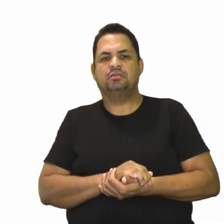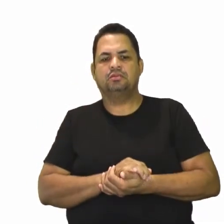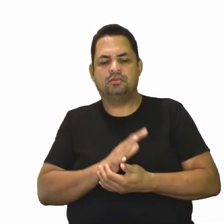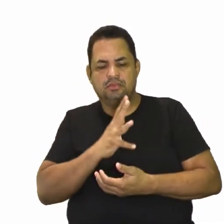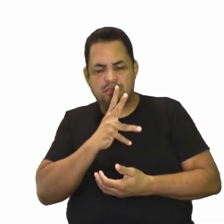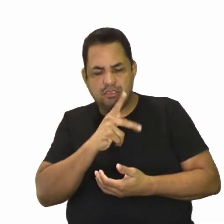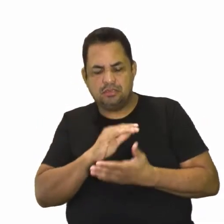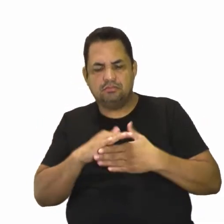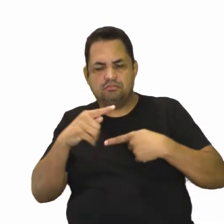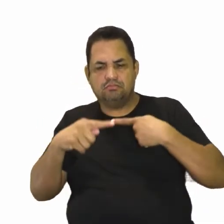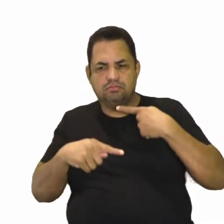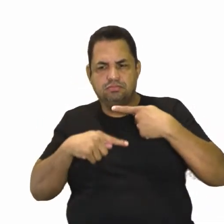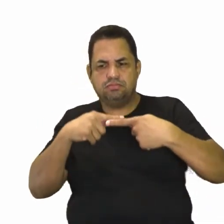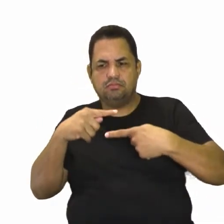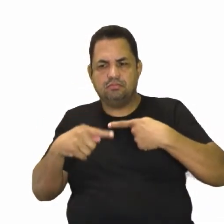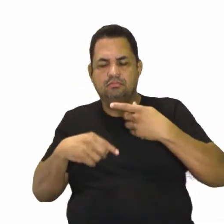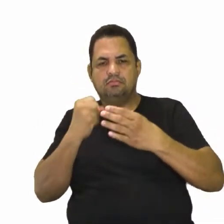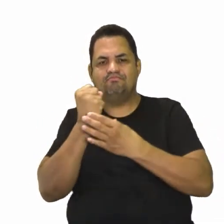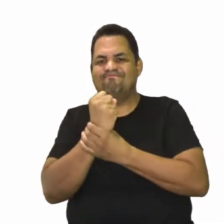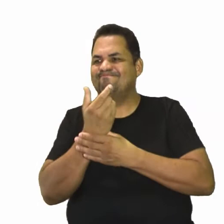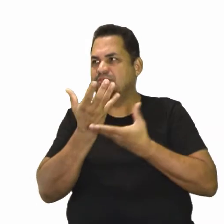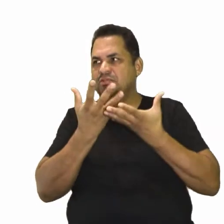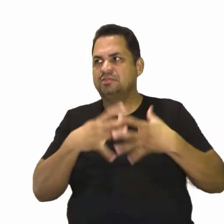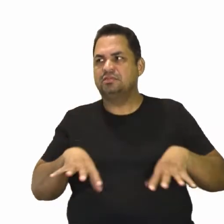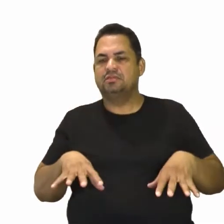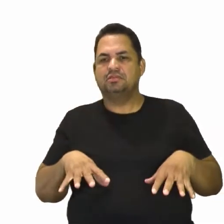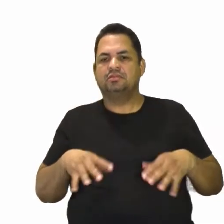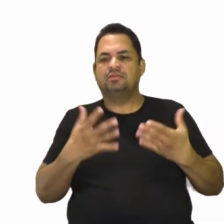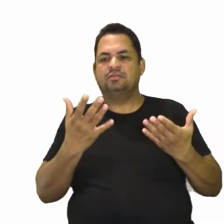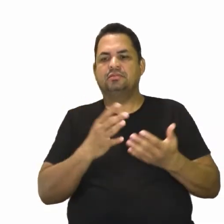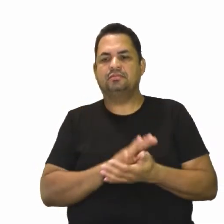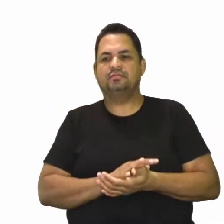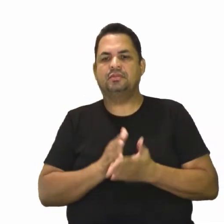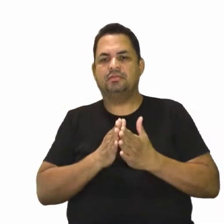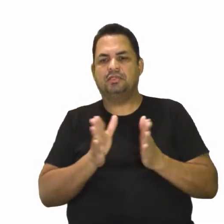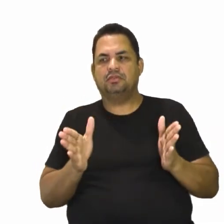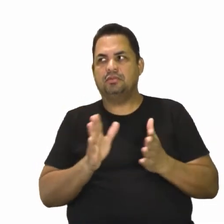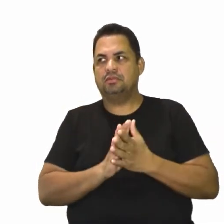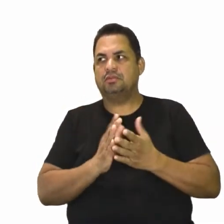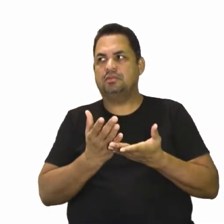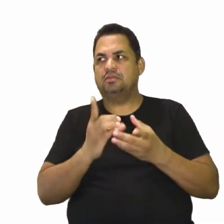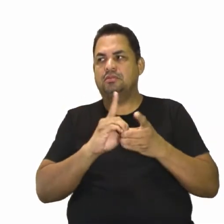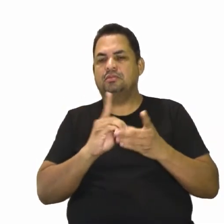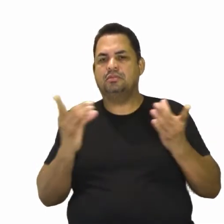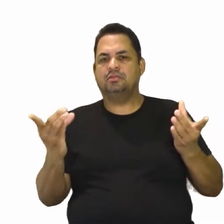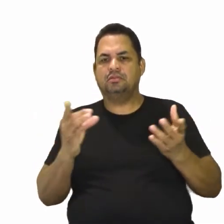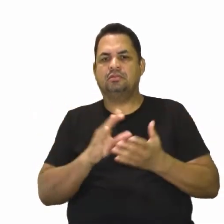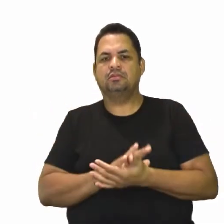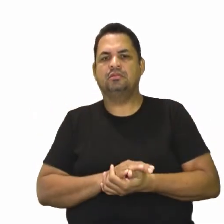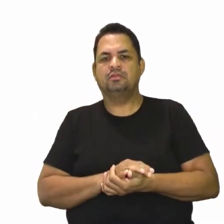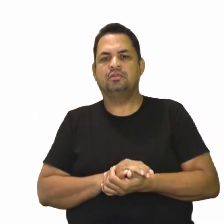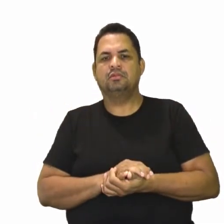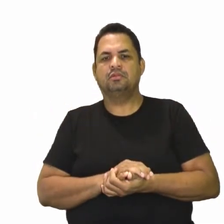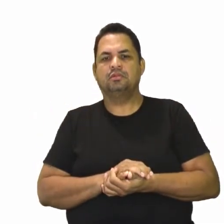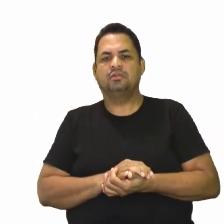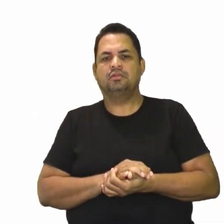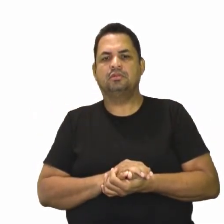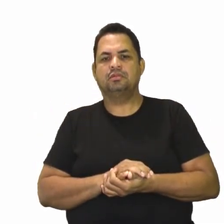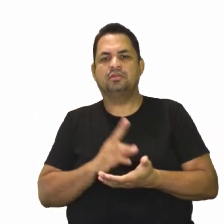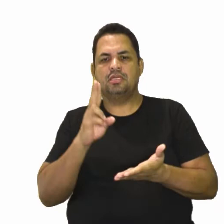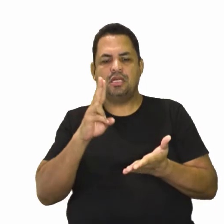lenta, gradual e segura, não aceitavam essa abertura democrática. É aí que eles vão